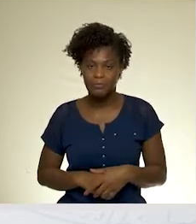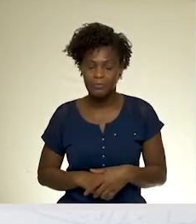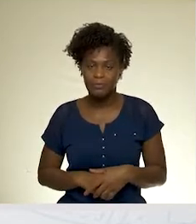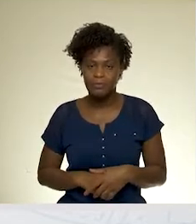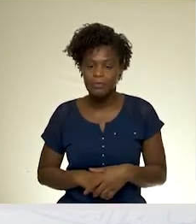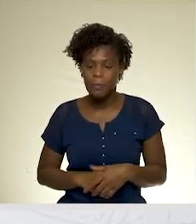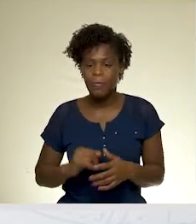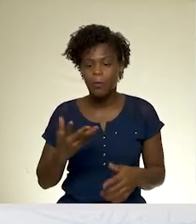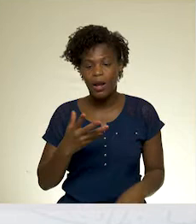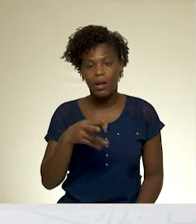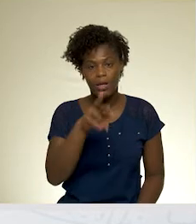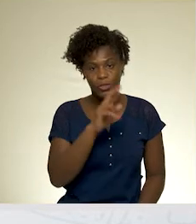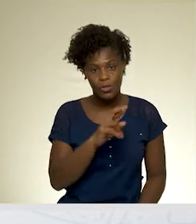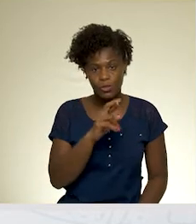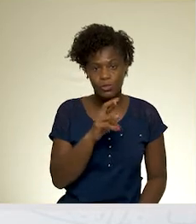Quando x for